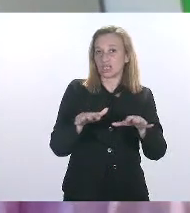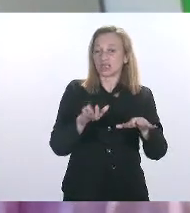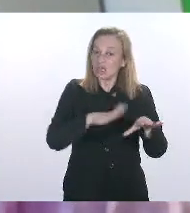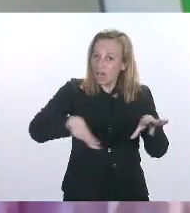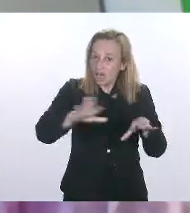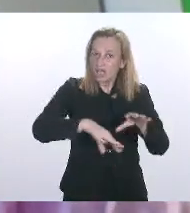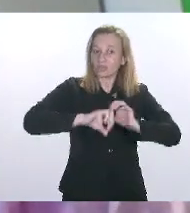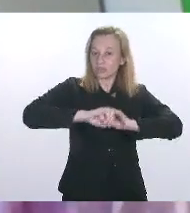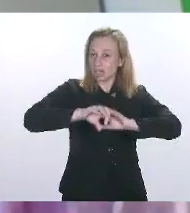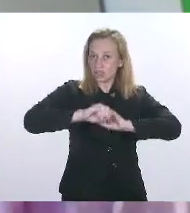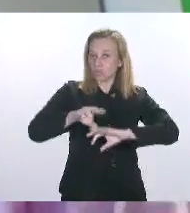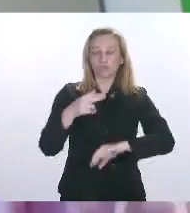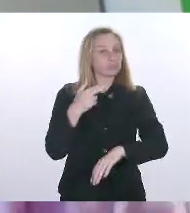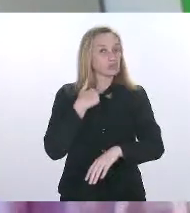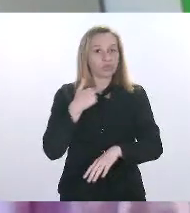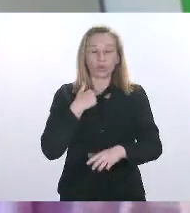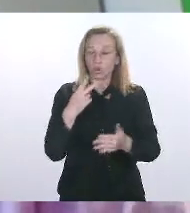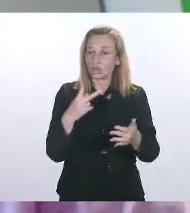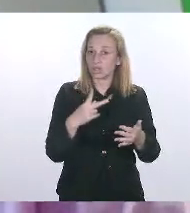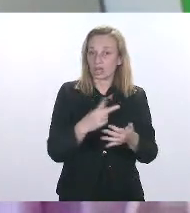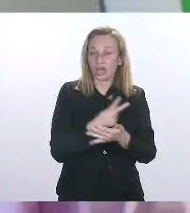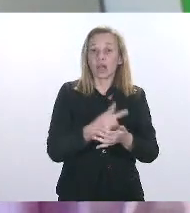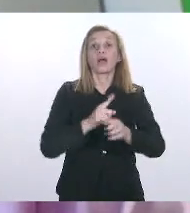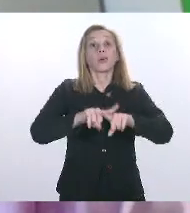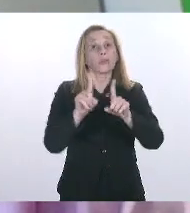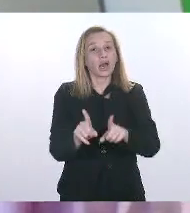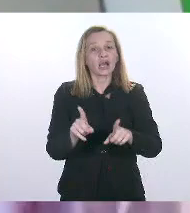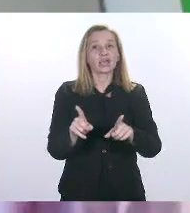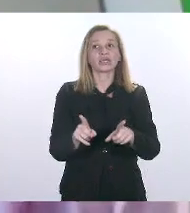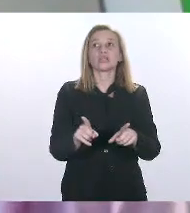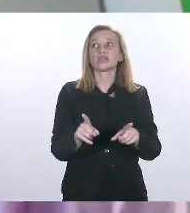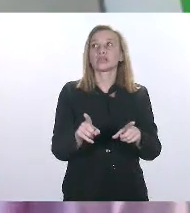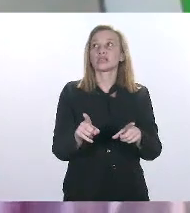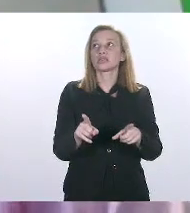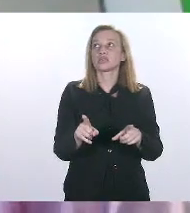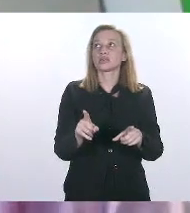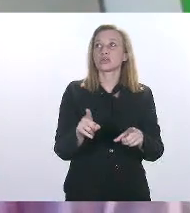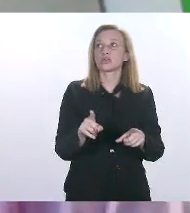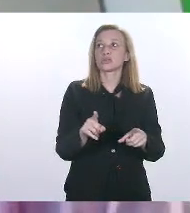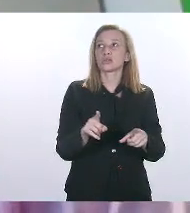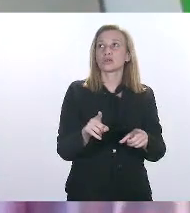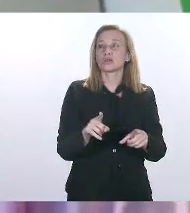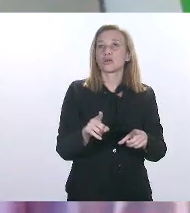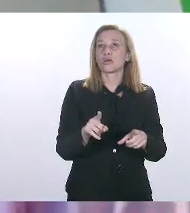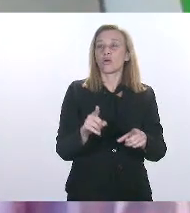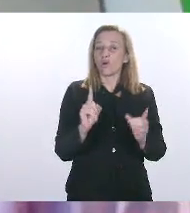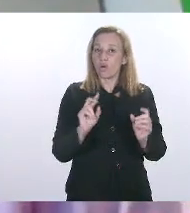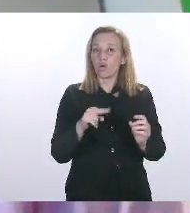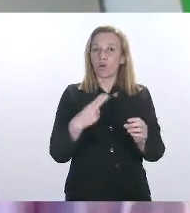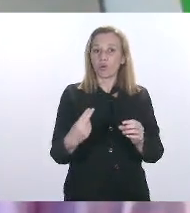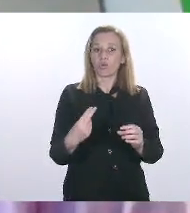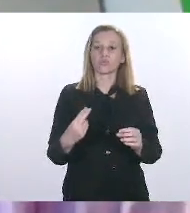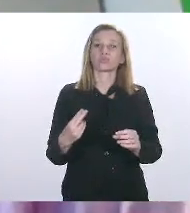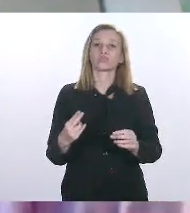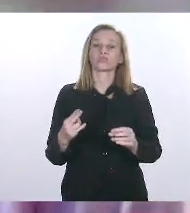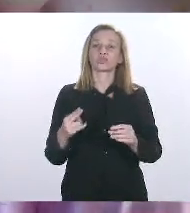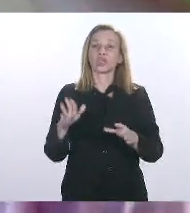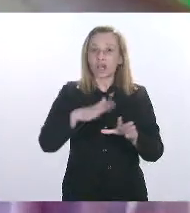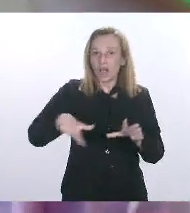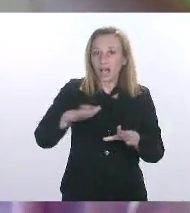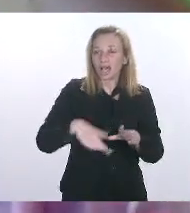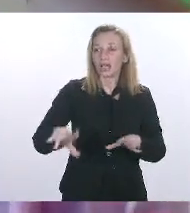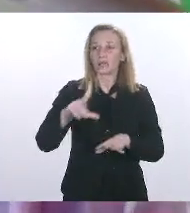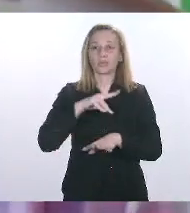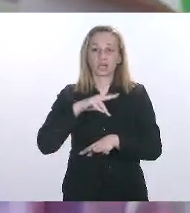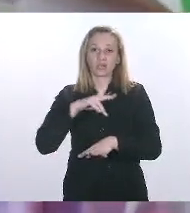pode ser quebrado, o seu acesso universal, e sem abrir uma brecha para o financiamento de instituições privadas por parte do poder